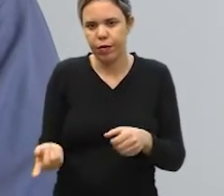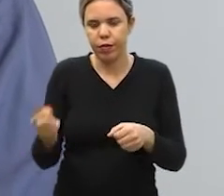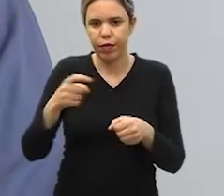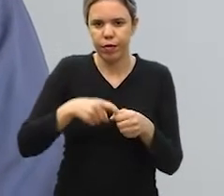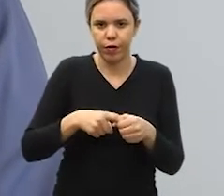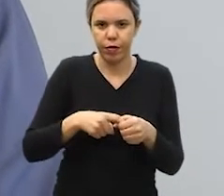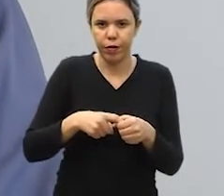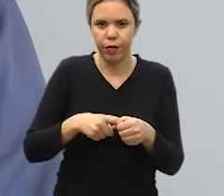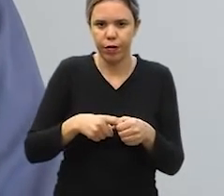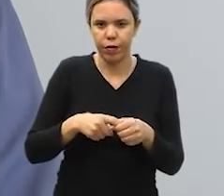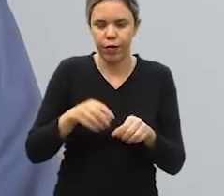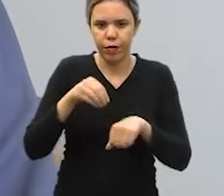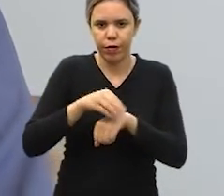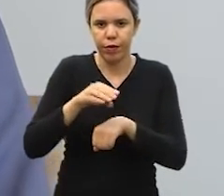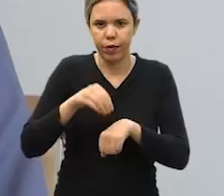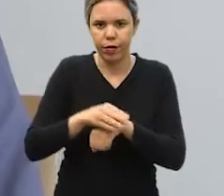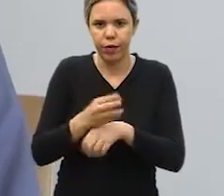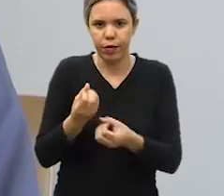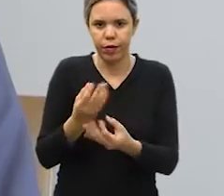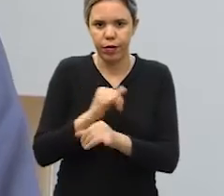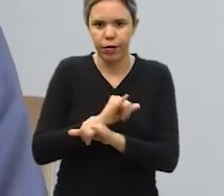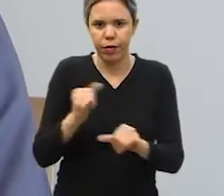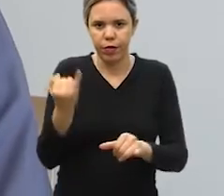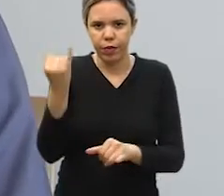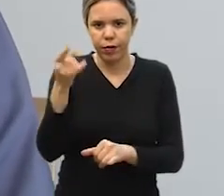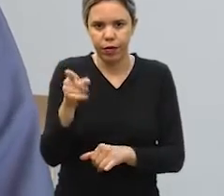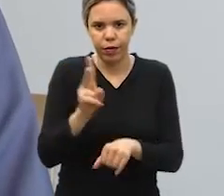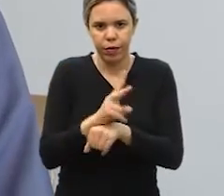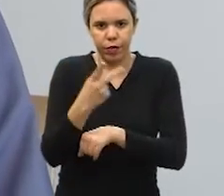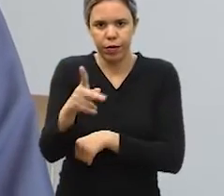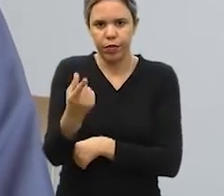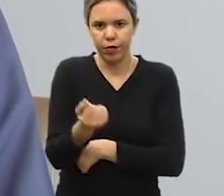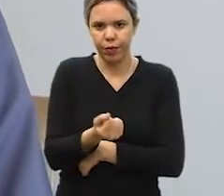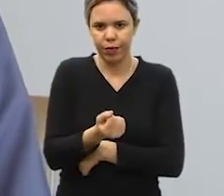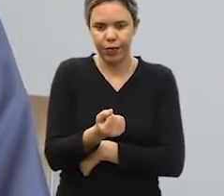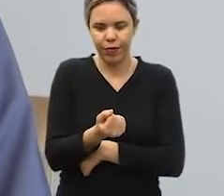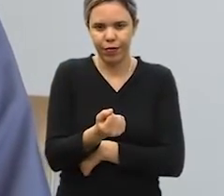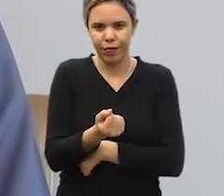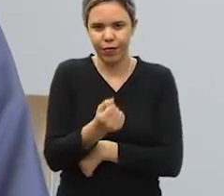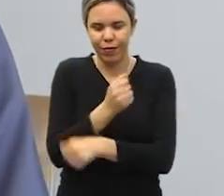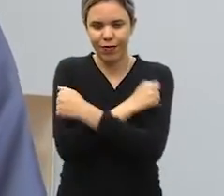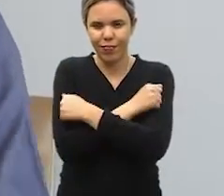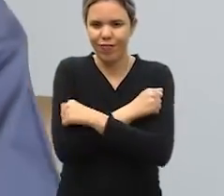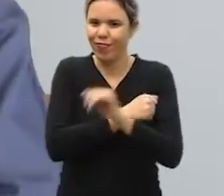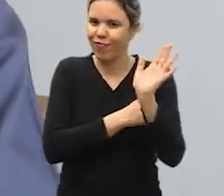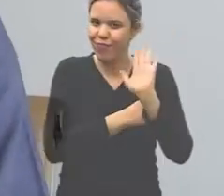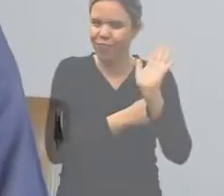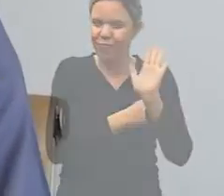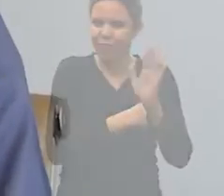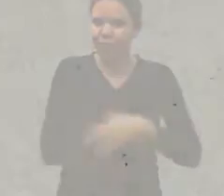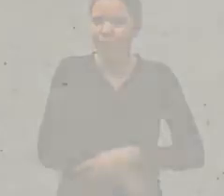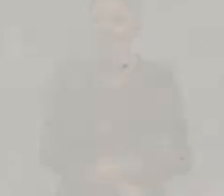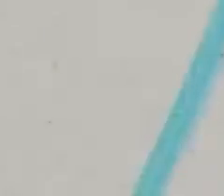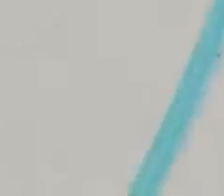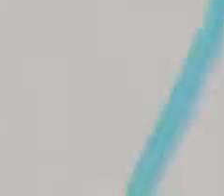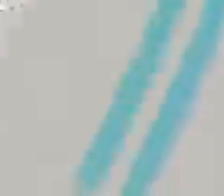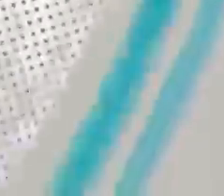a gente volta com mais dicas e informações importantes para você cuidar do seu dinheiro. Um grande abraço, até lá. Tchau.